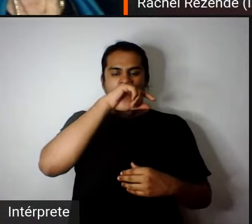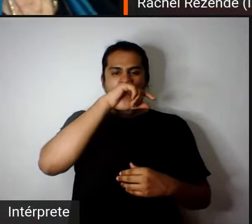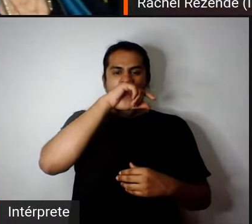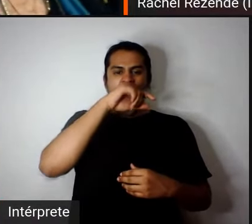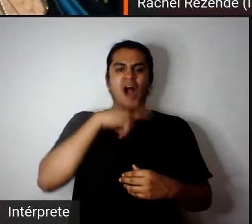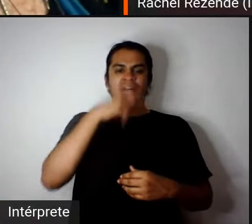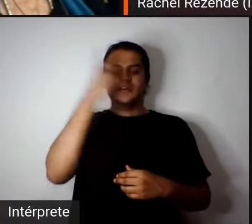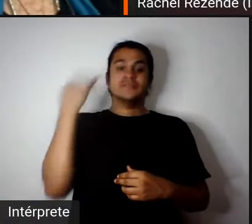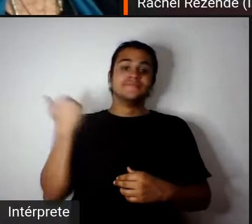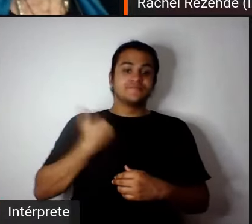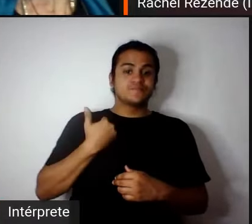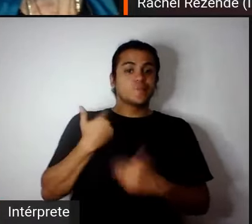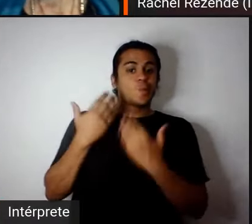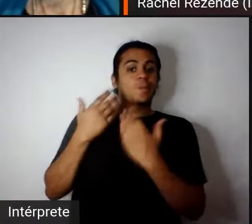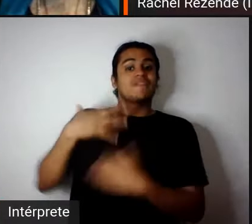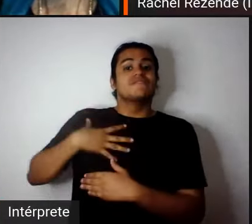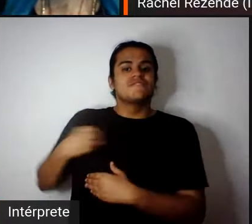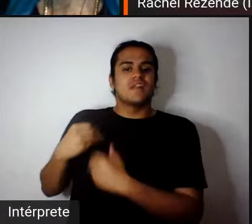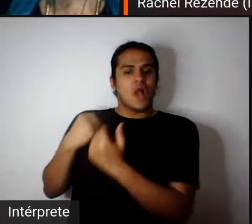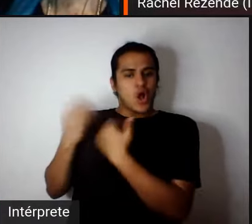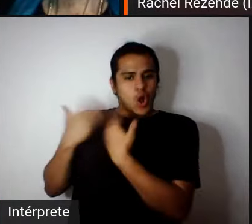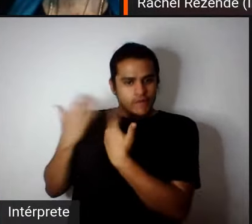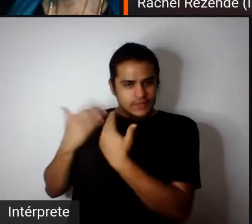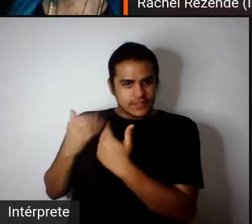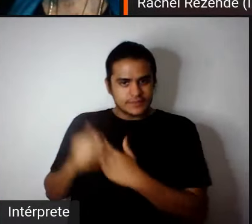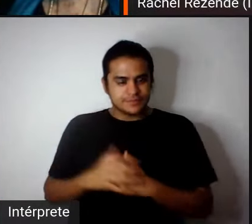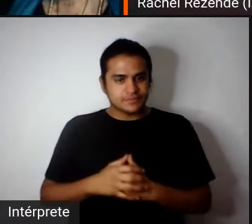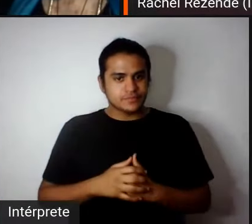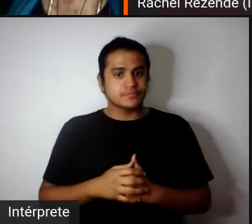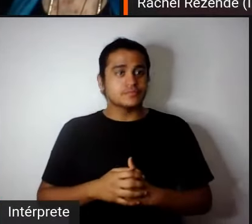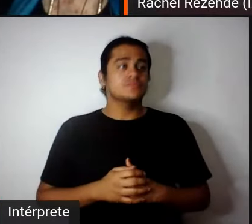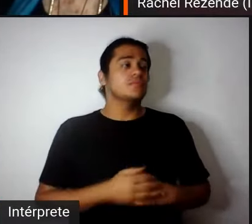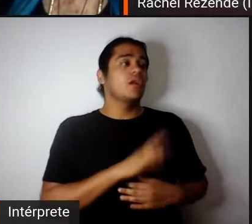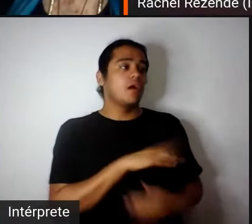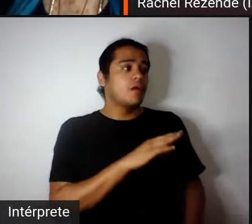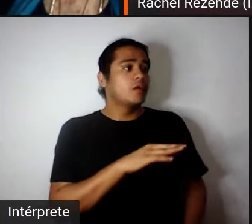falando com a minha filha, que ela tem a mesma. A gente